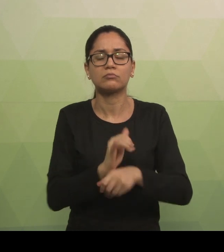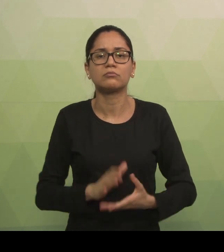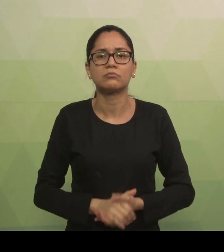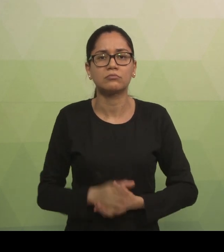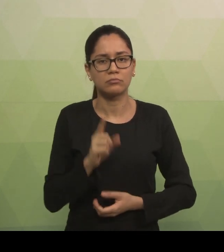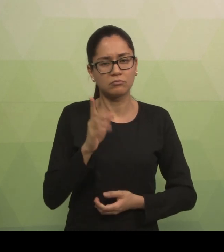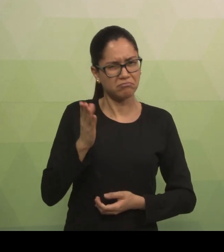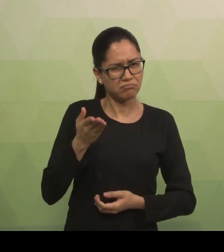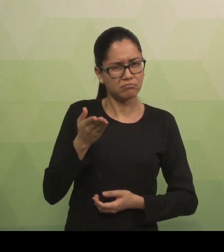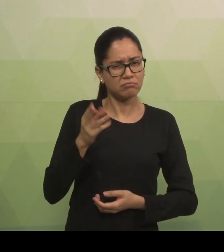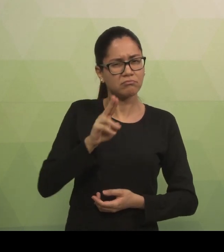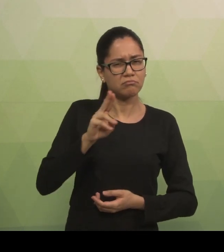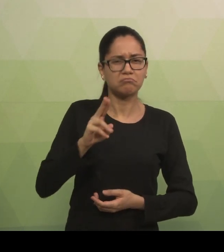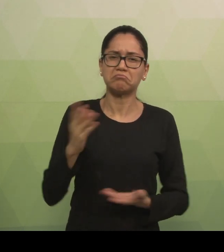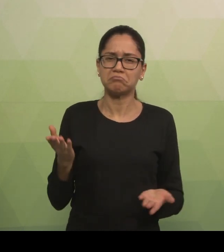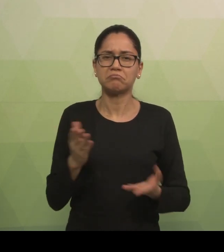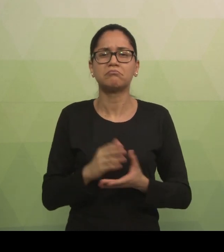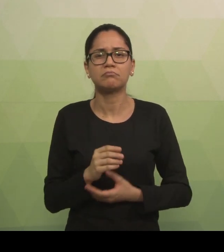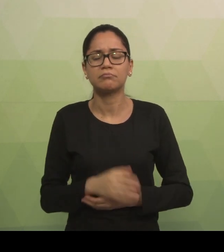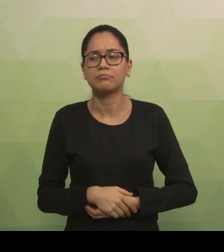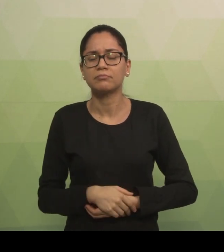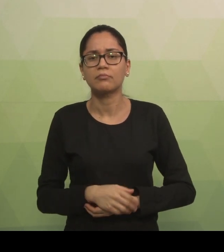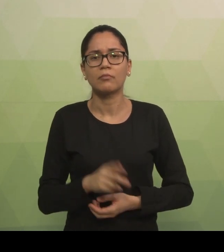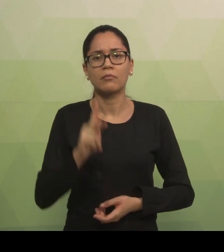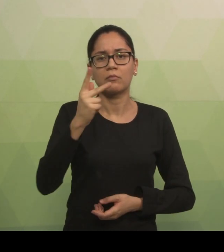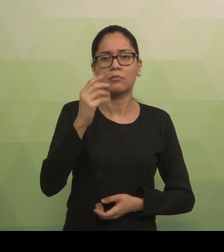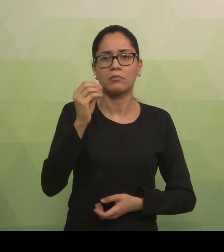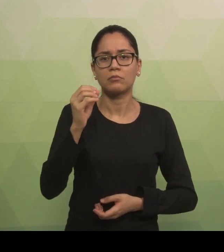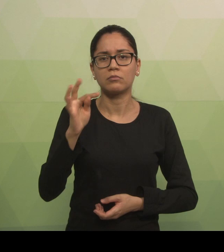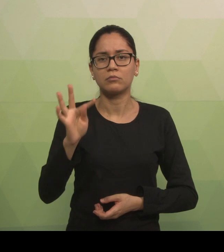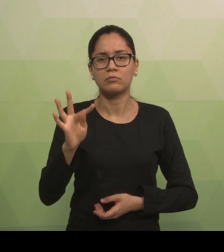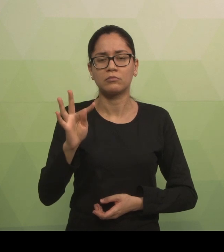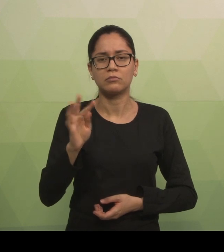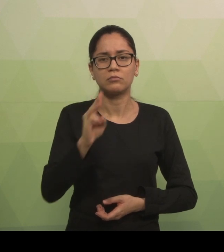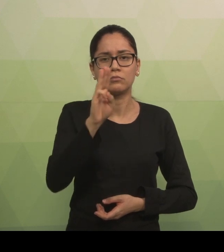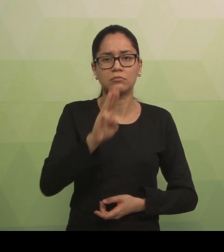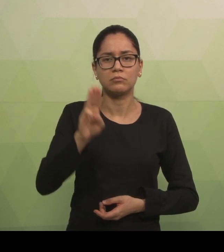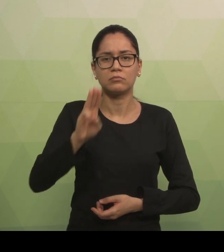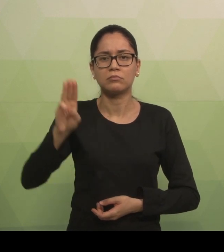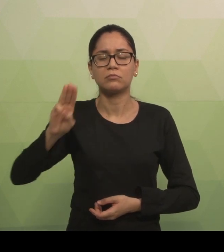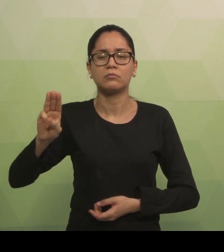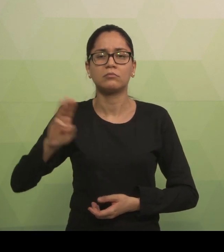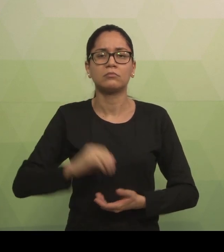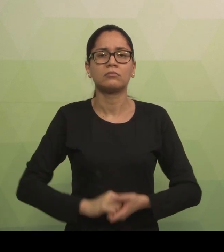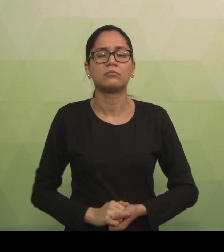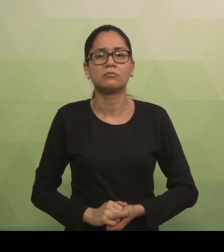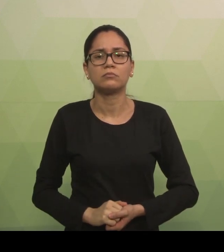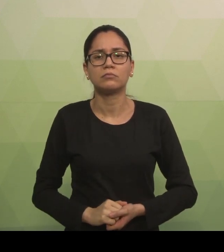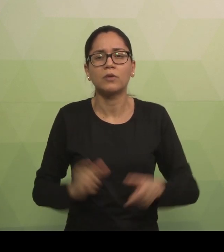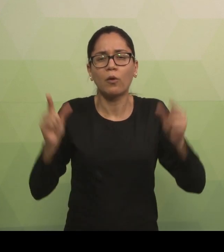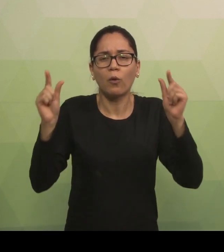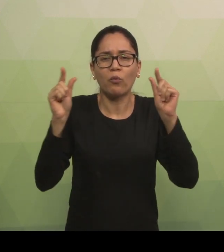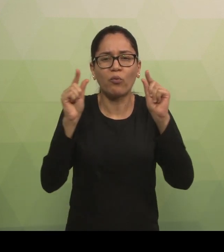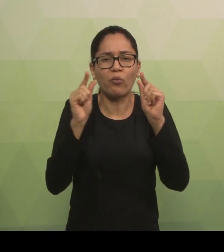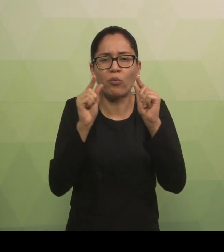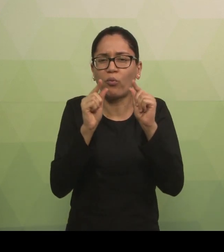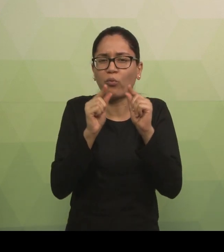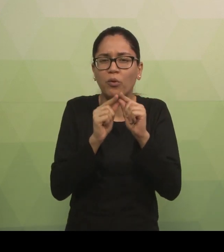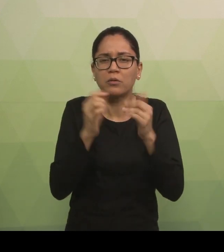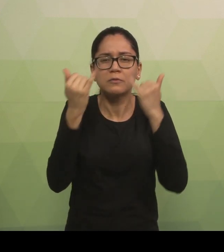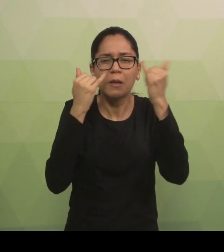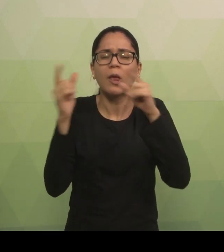MySpace. Será que você já utilizou algum desses? Hot Sites. Trata-se de um site reduzido,